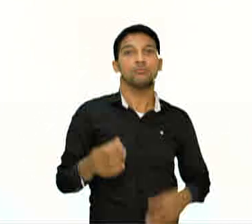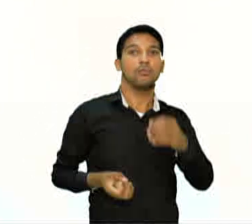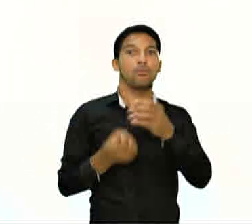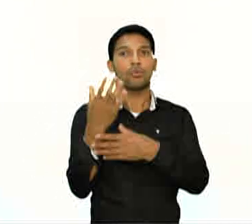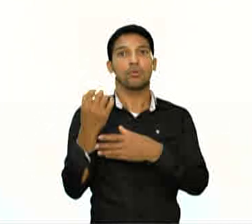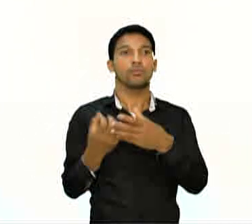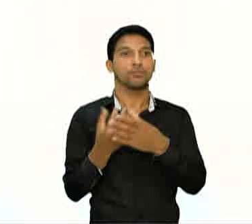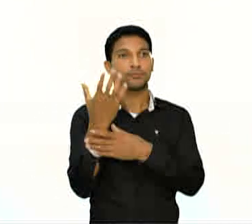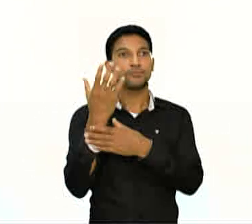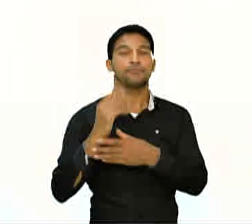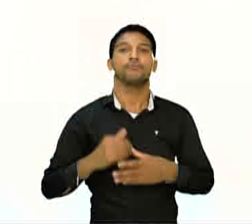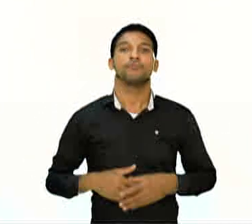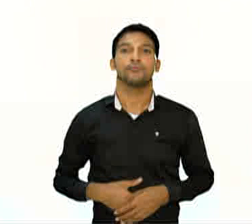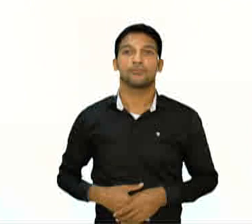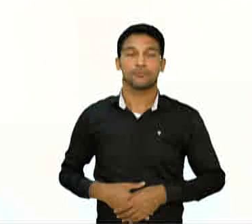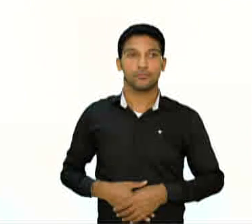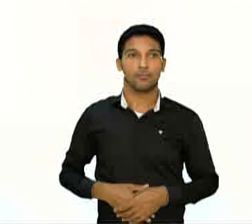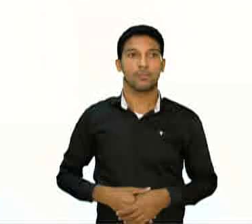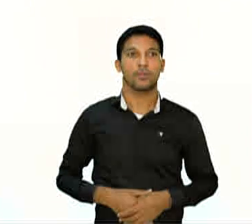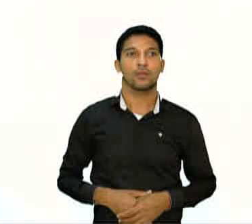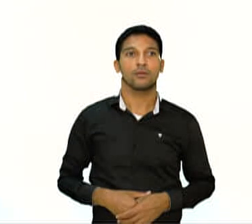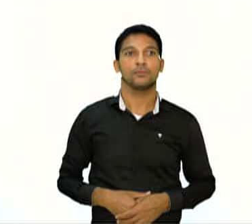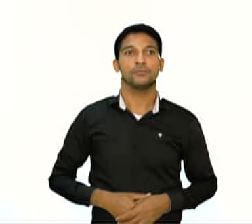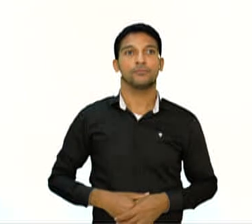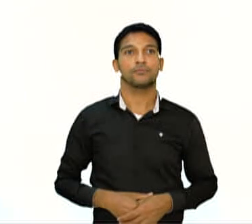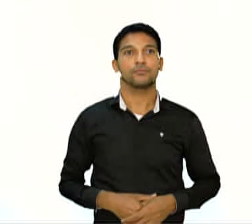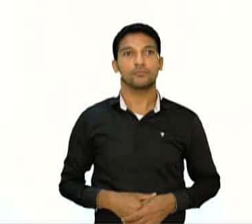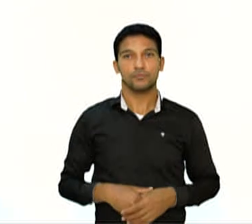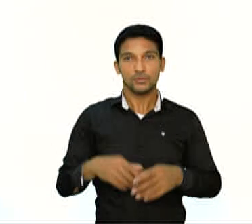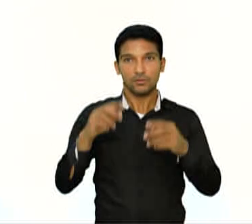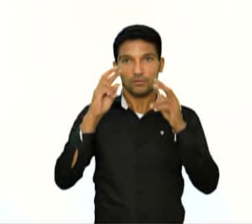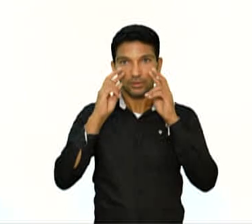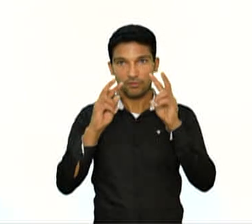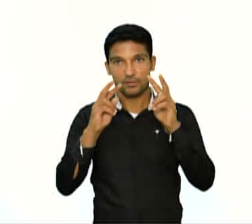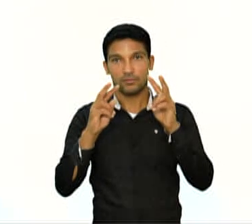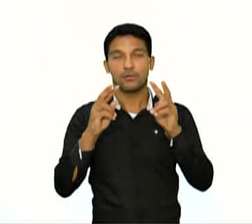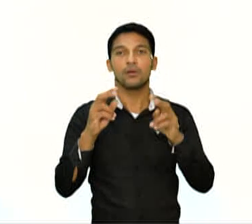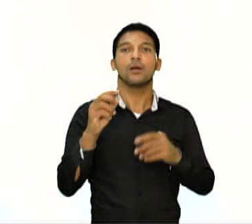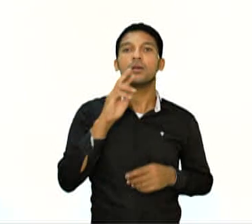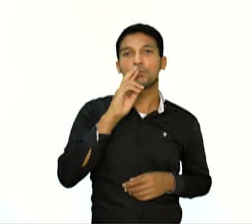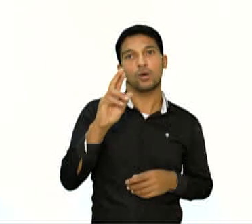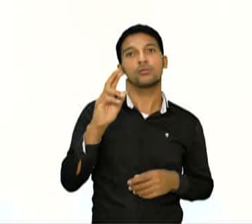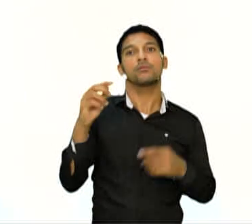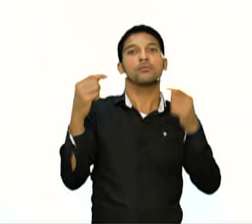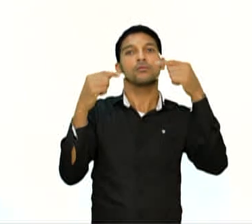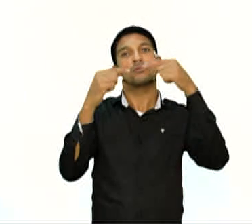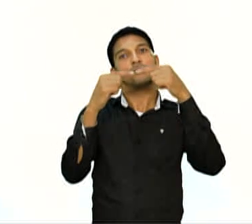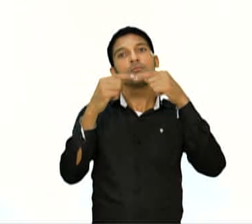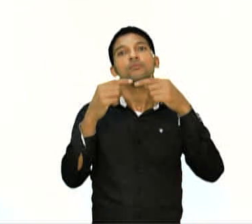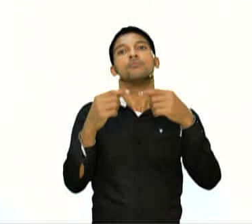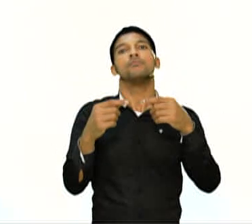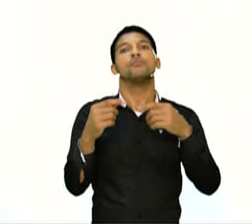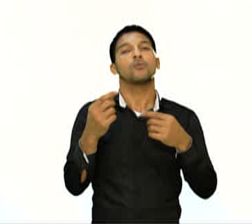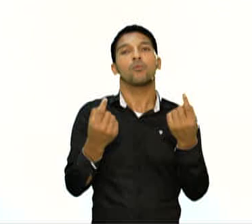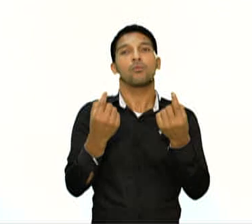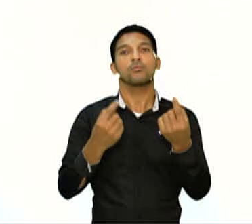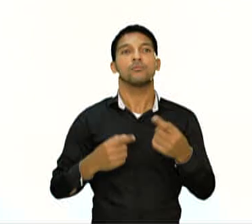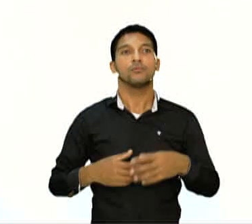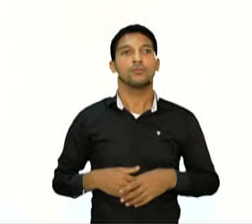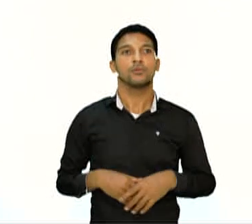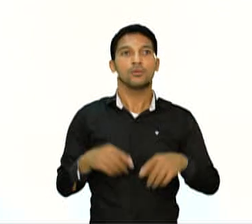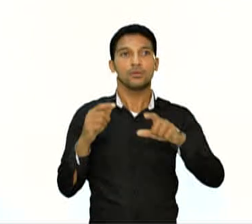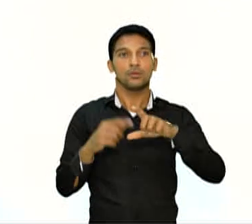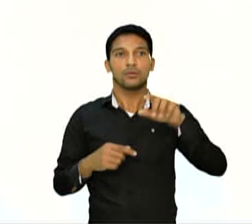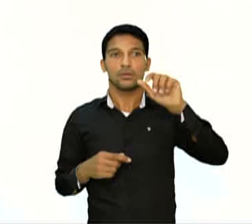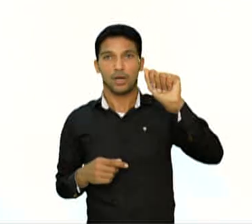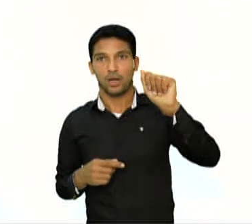analisados e sobre isso deve-se afirmar que... Então, você deve marcar a alternativa correta. Letra A. O primeiro é válido